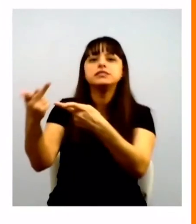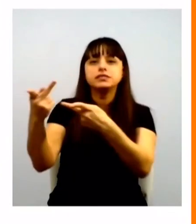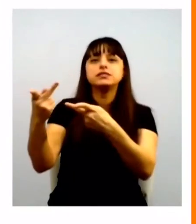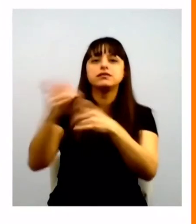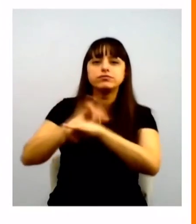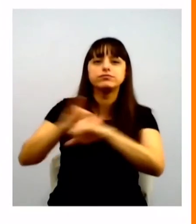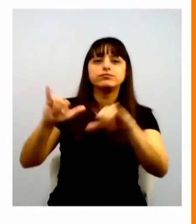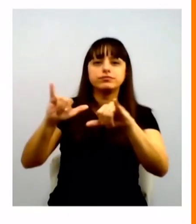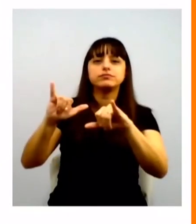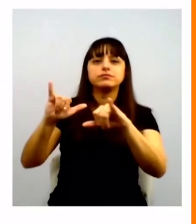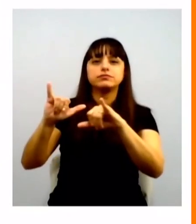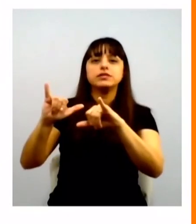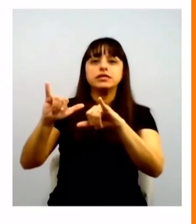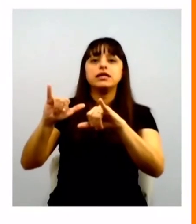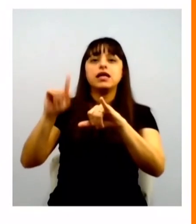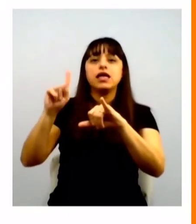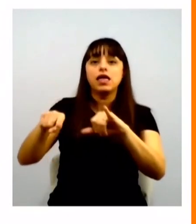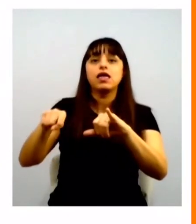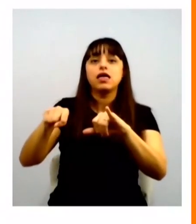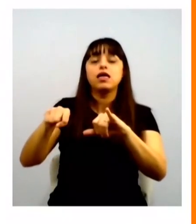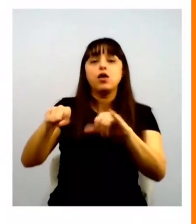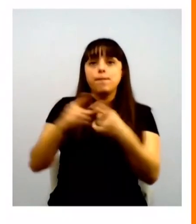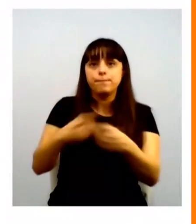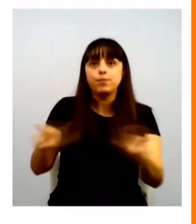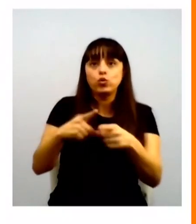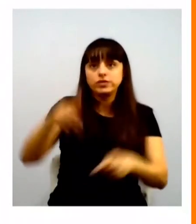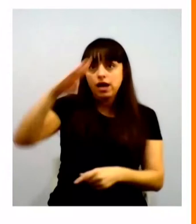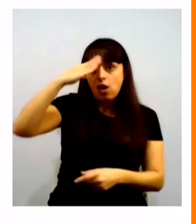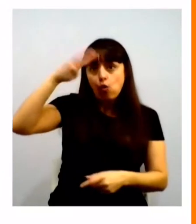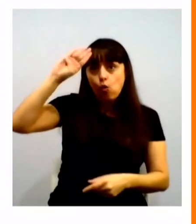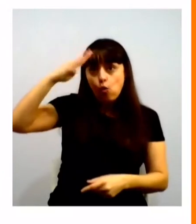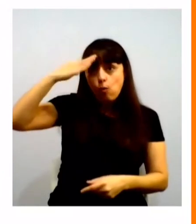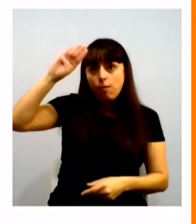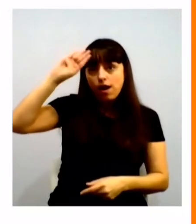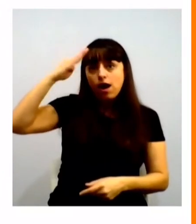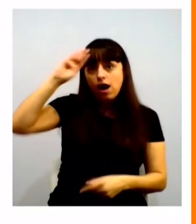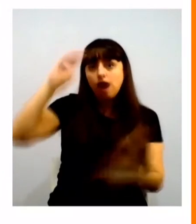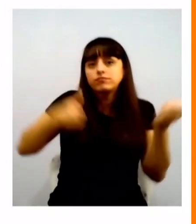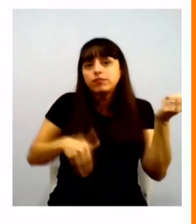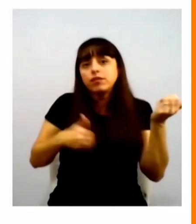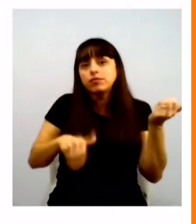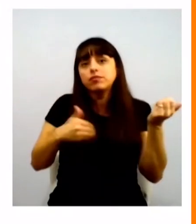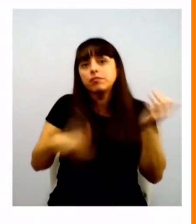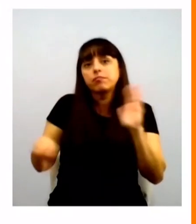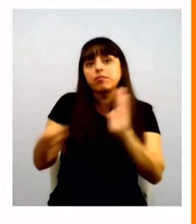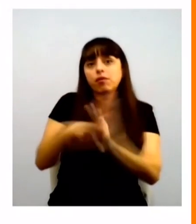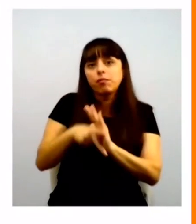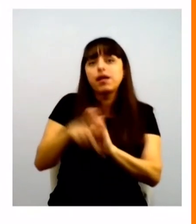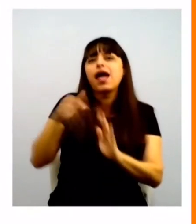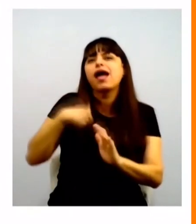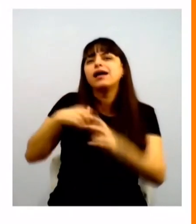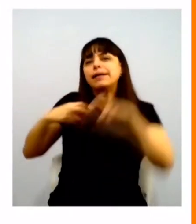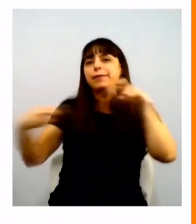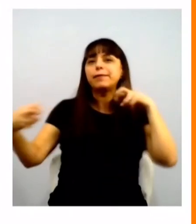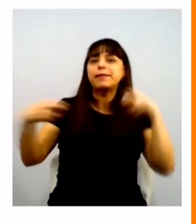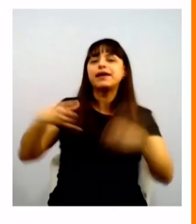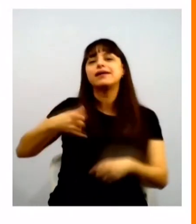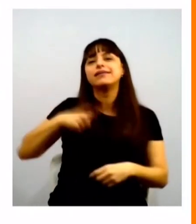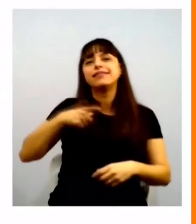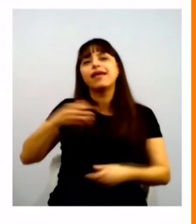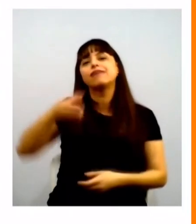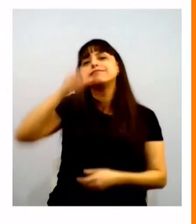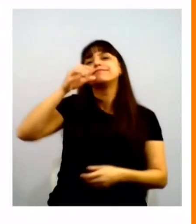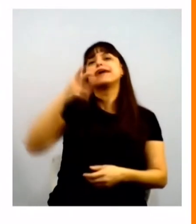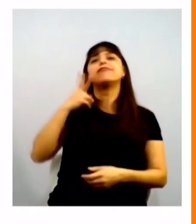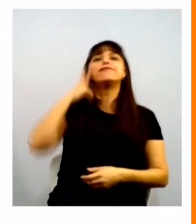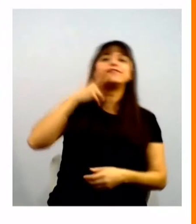havia feito, me dizia, já havia bebido uns quantos vasos de vinho e dizia, eu aprendi